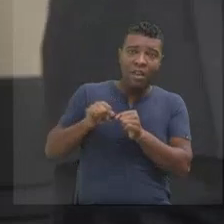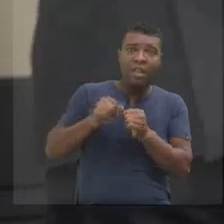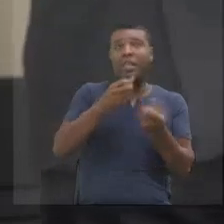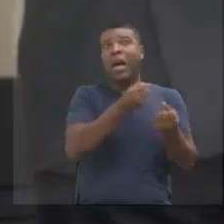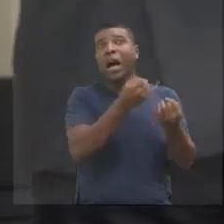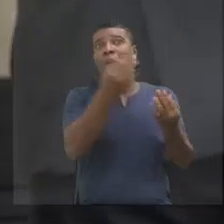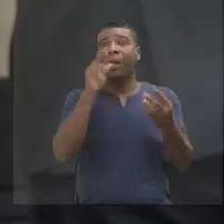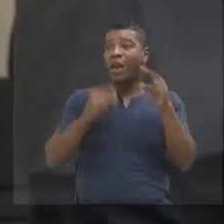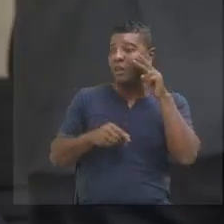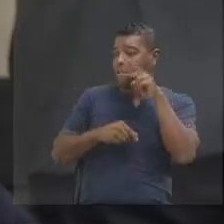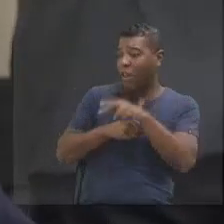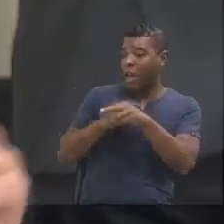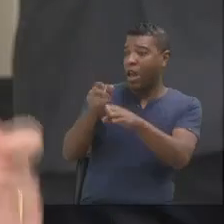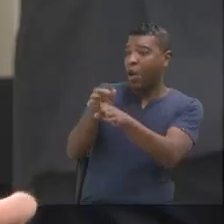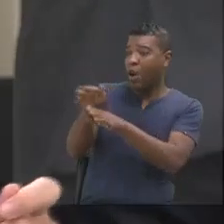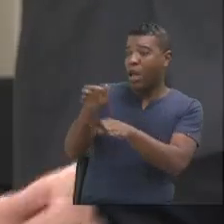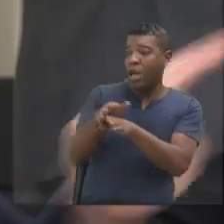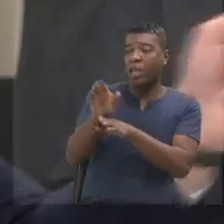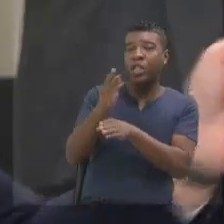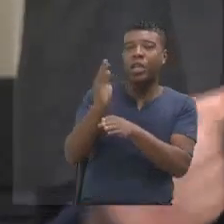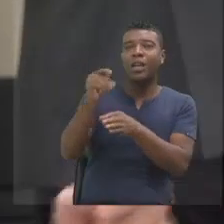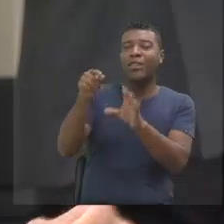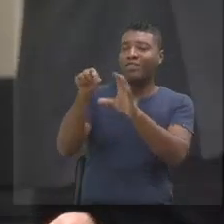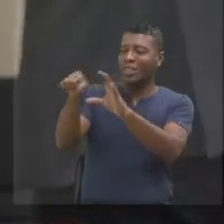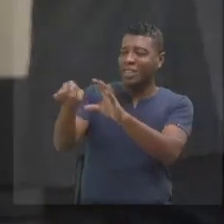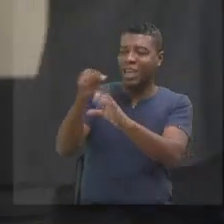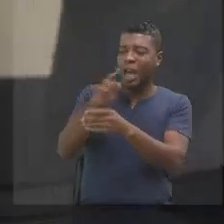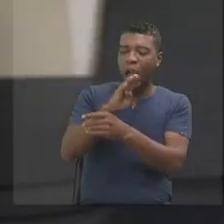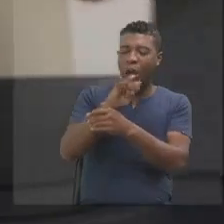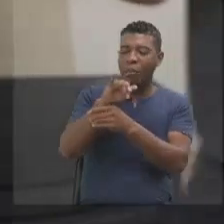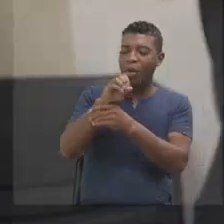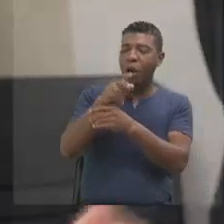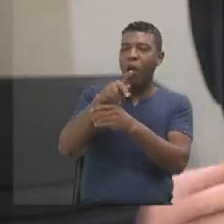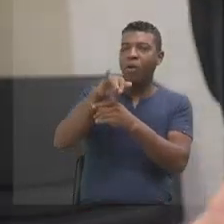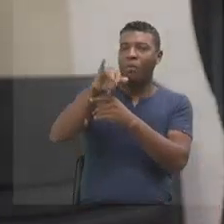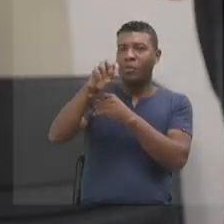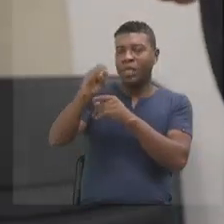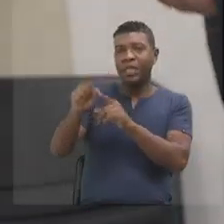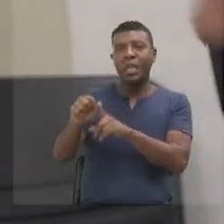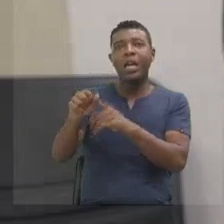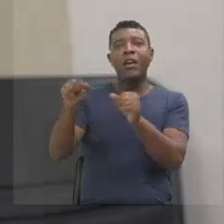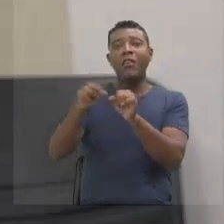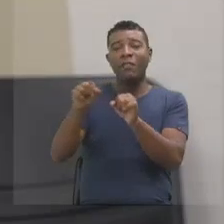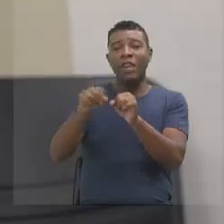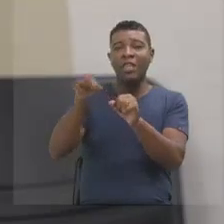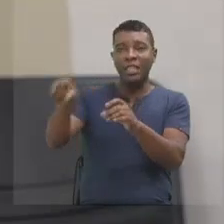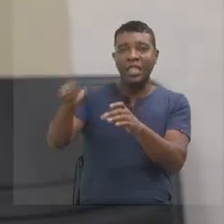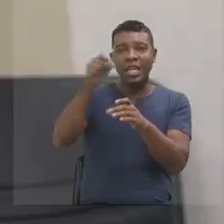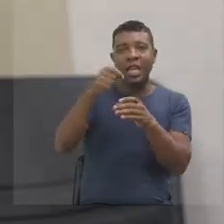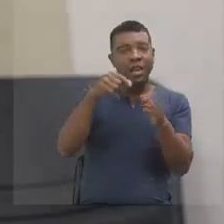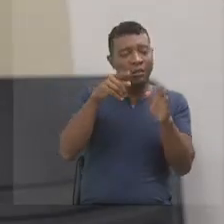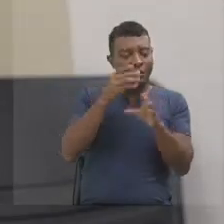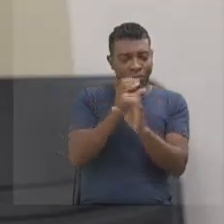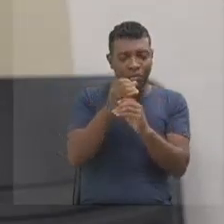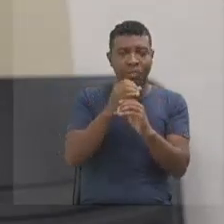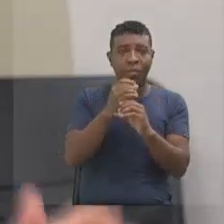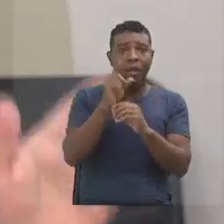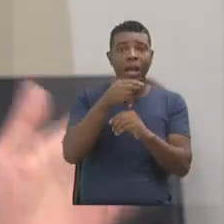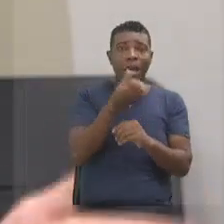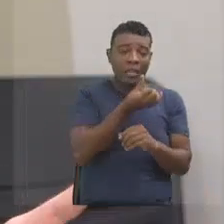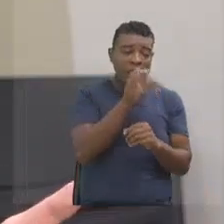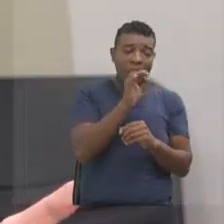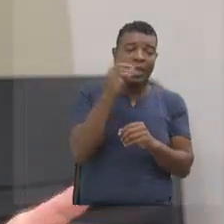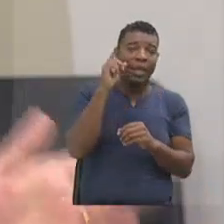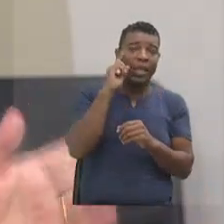Oriente a biópsia e o resultado chegue rápido pra gente garantir o acesso grande problema não é nem o 360 dias o problema